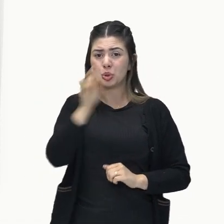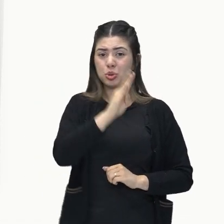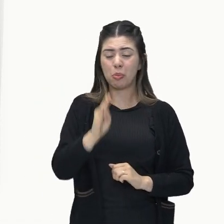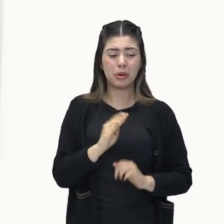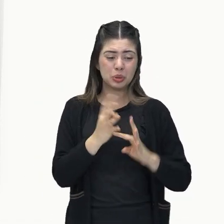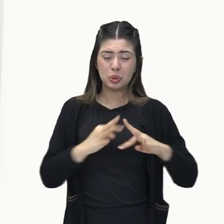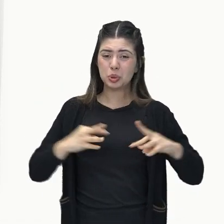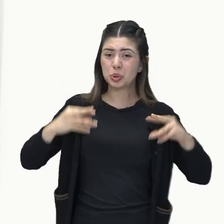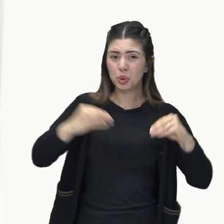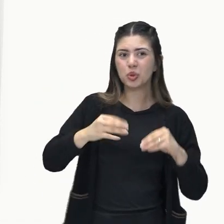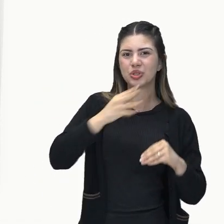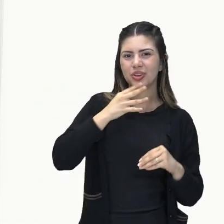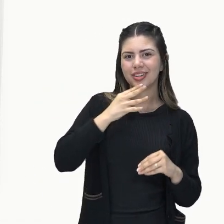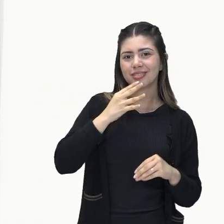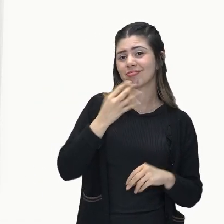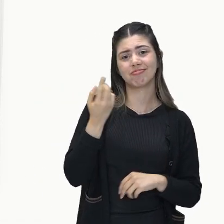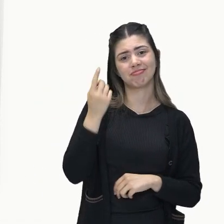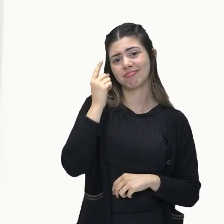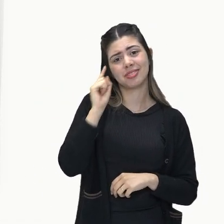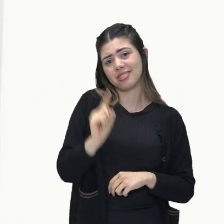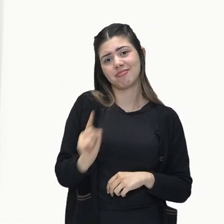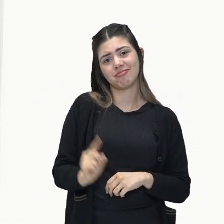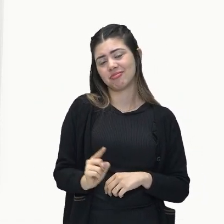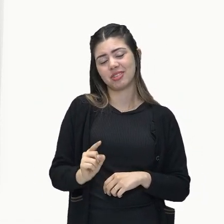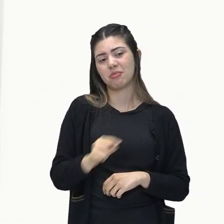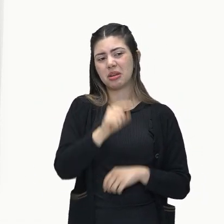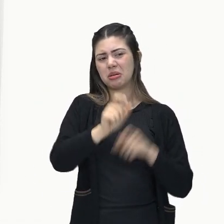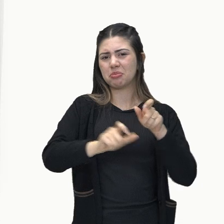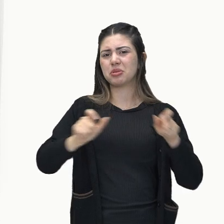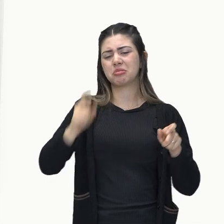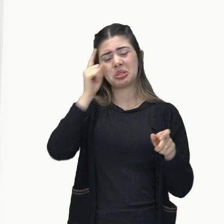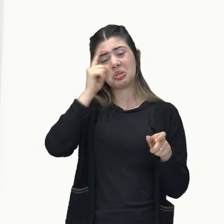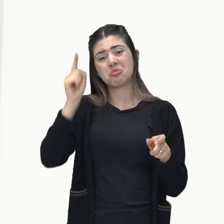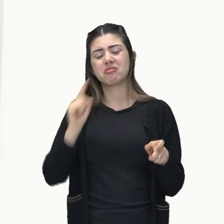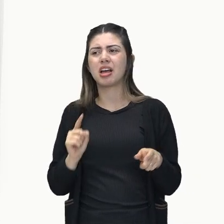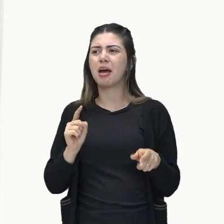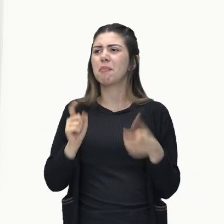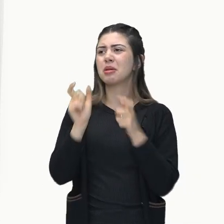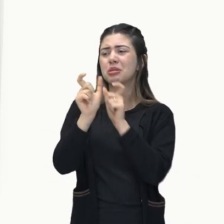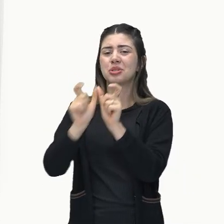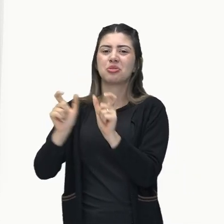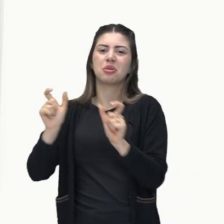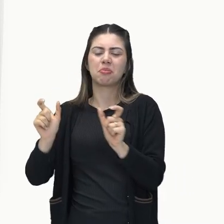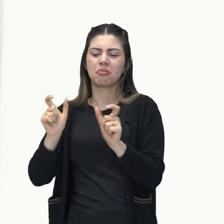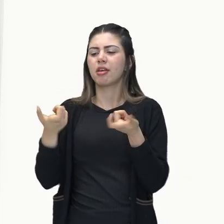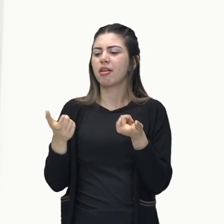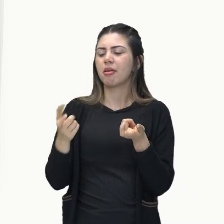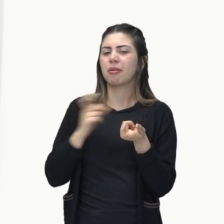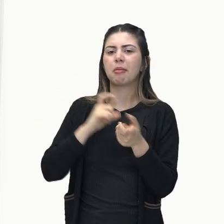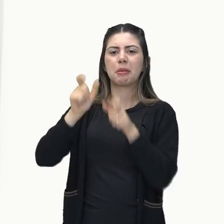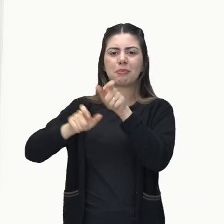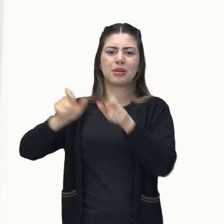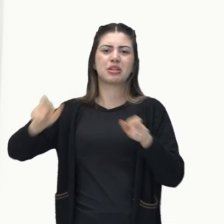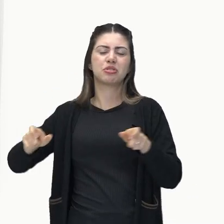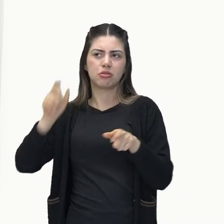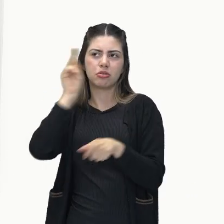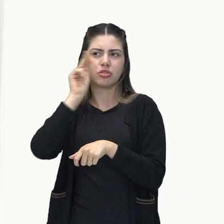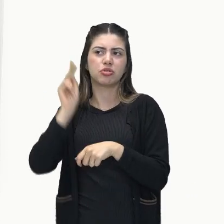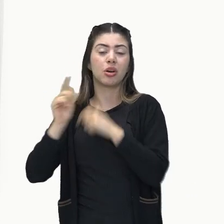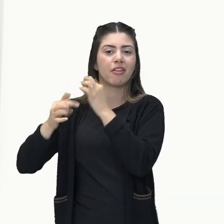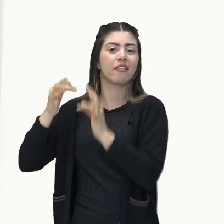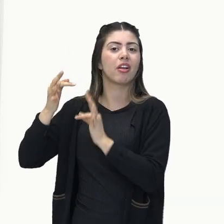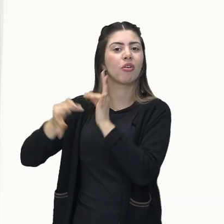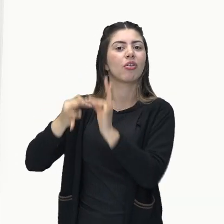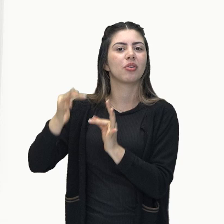são conhecidas no Brasil todo. Não, muita gente não sabe o que são esses termos, o que são esses personagens folclóricos, e ouvir sobre isso aproxima